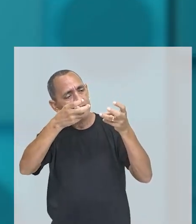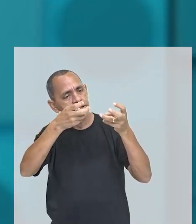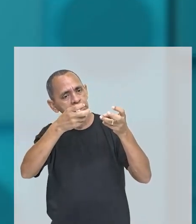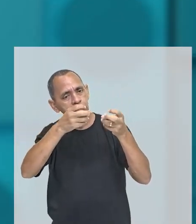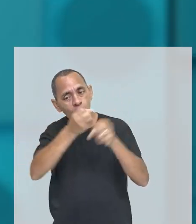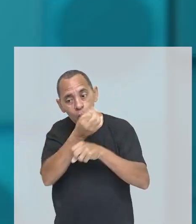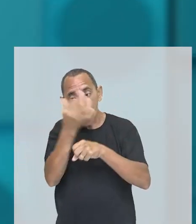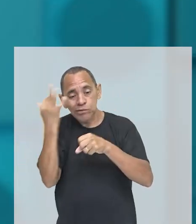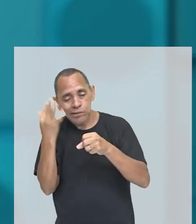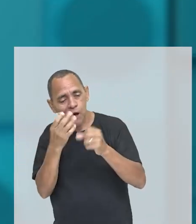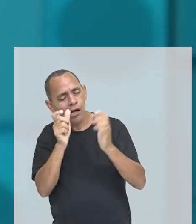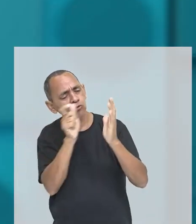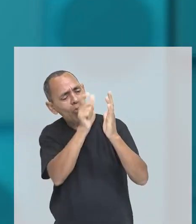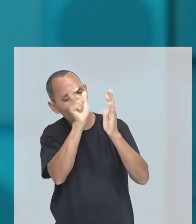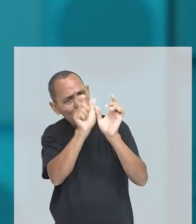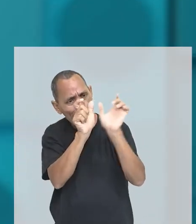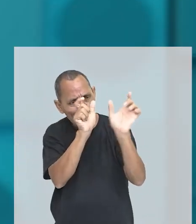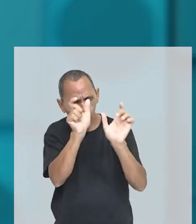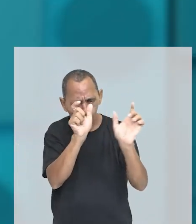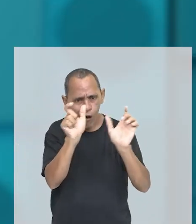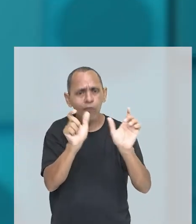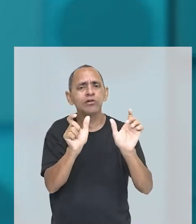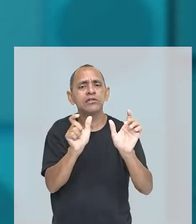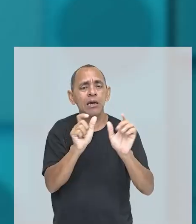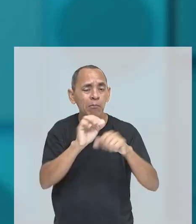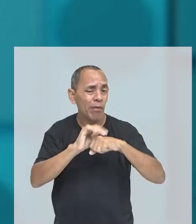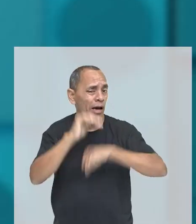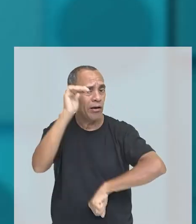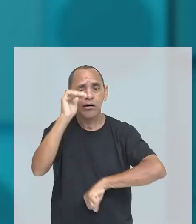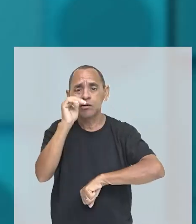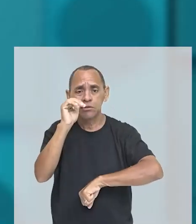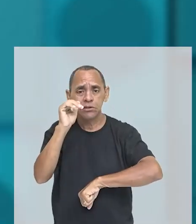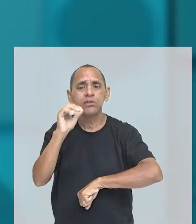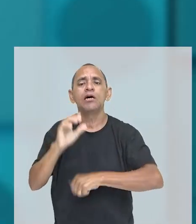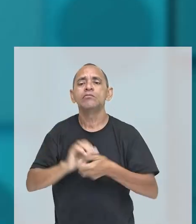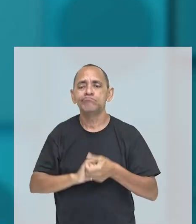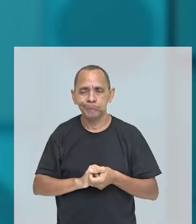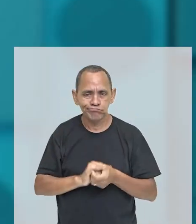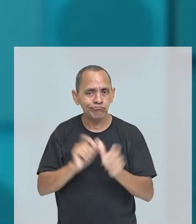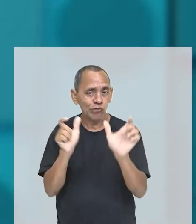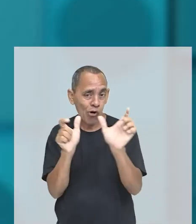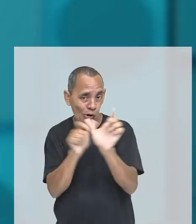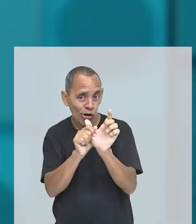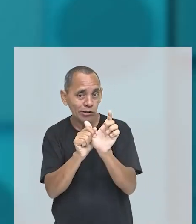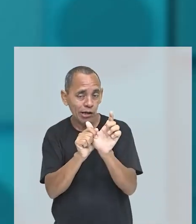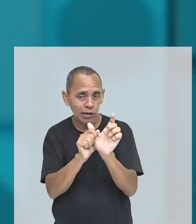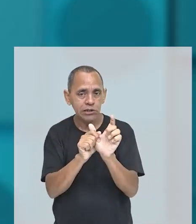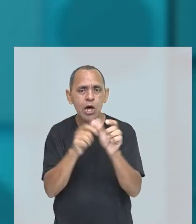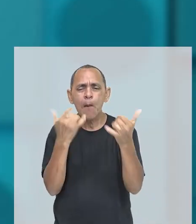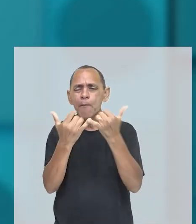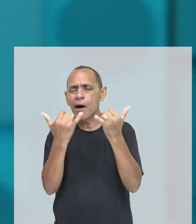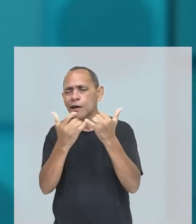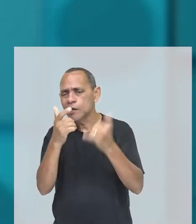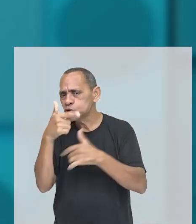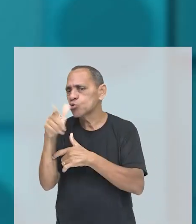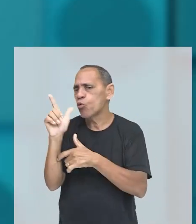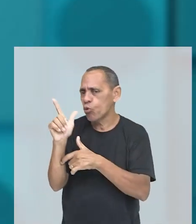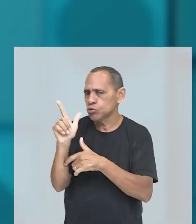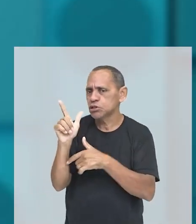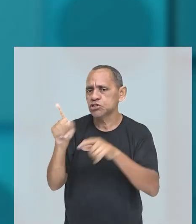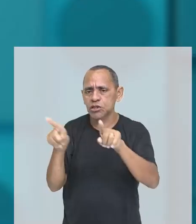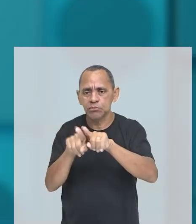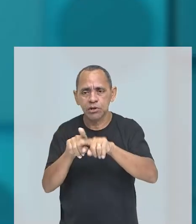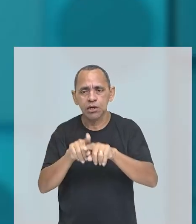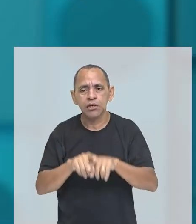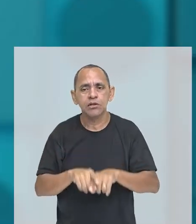uma quantidade muito grande de palavras são cognatas, são aquelas que se parecem com outra em língua portuguesa, tá? A gente tem que tomar cuidado com os